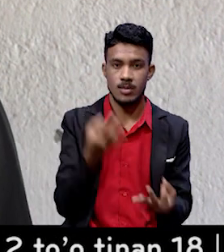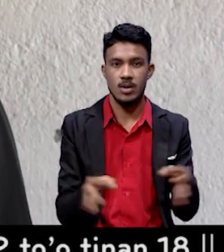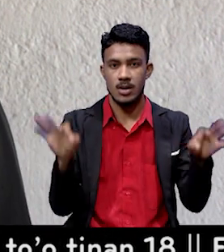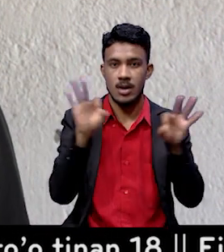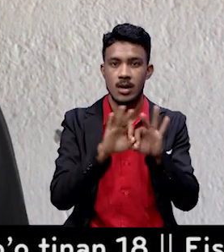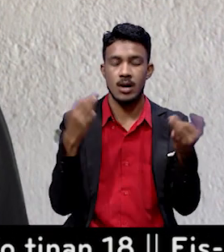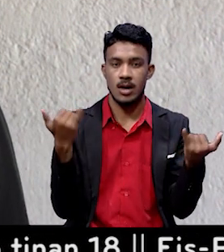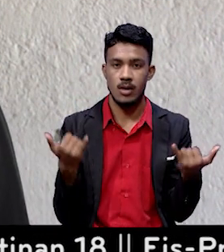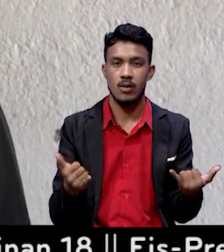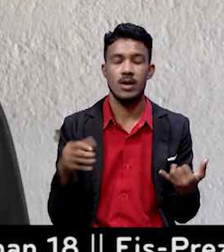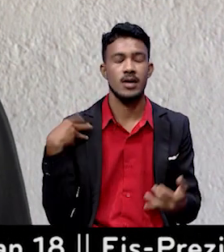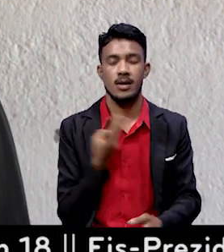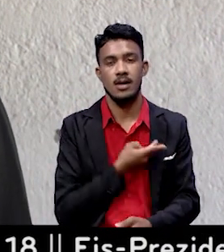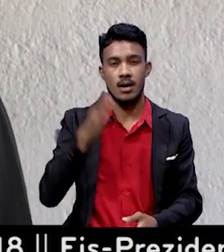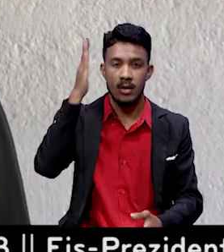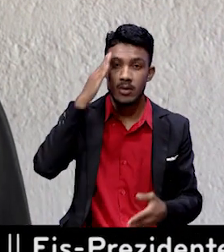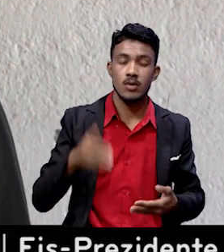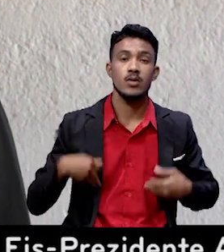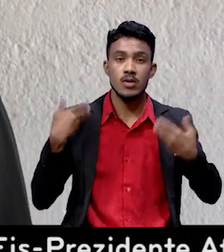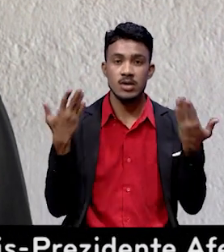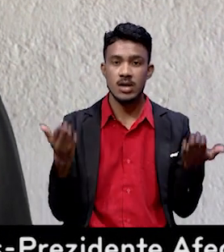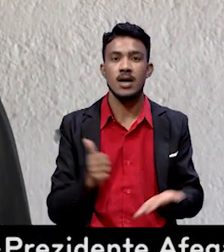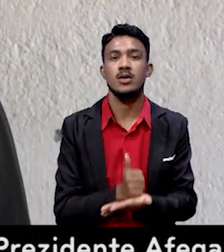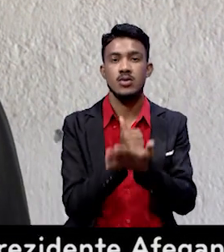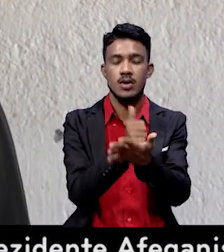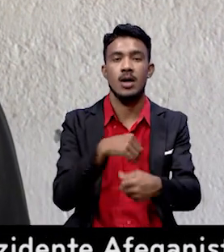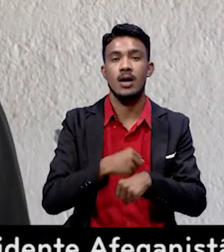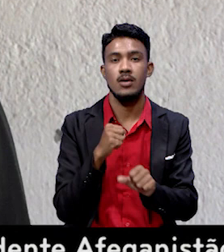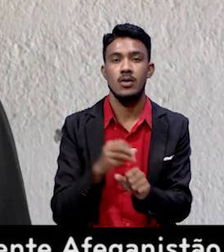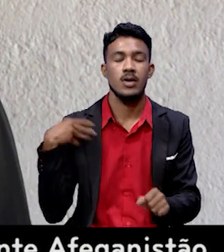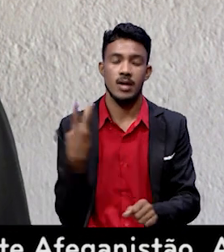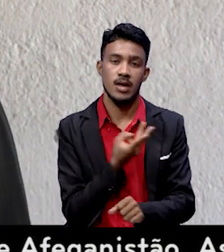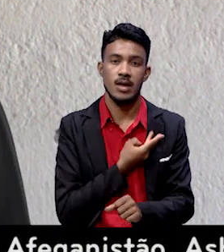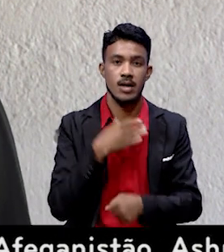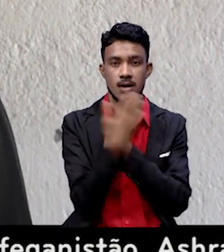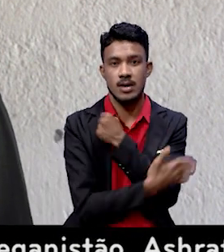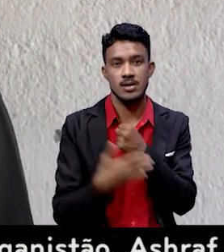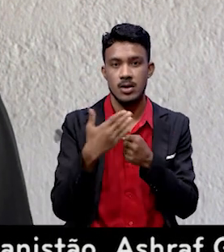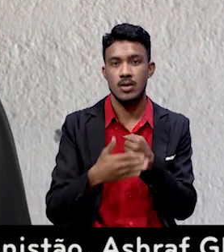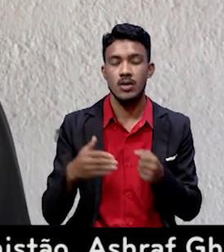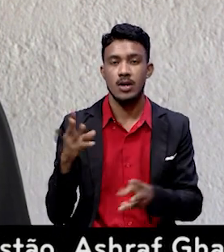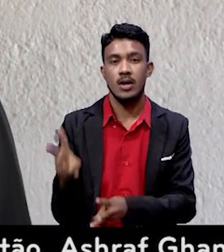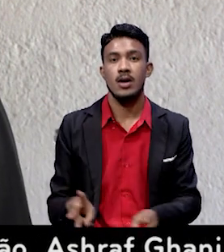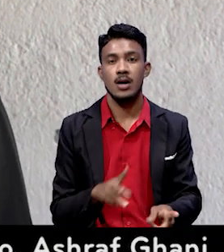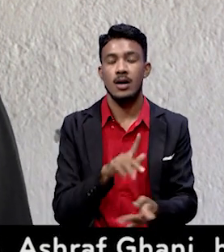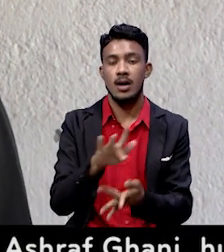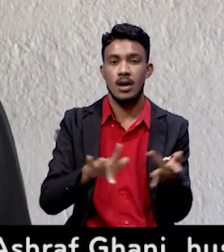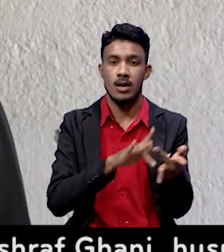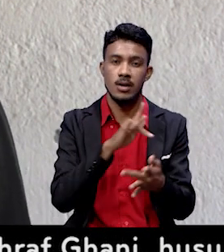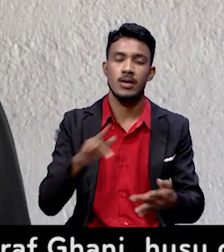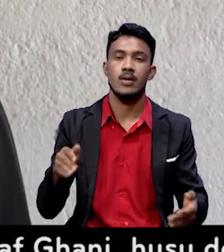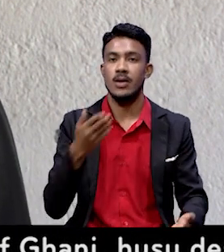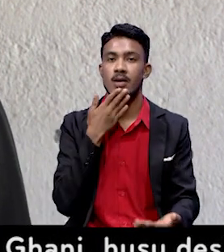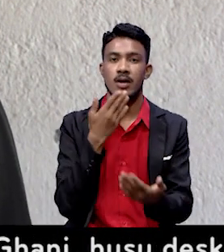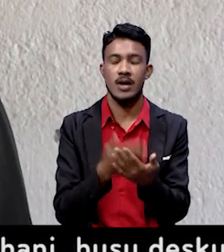tal refleto em sa mas que ajuda malu halu tene na sound ne lau dia clutan halu e mo tutu bele contente